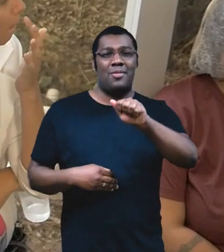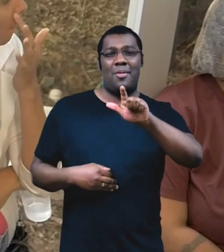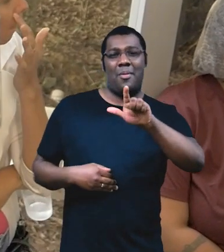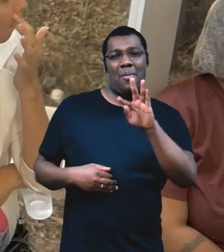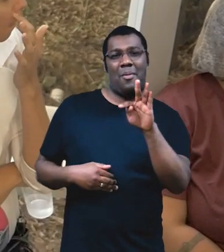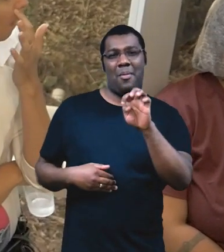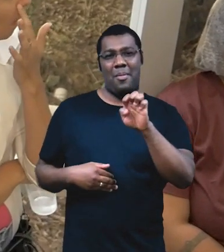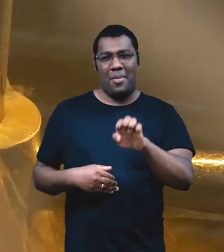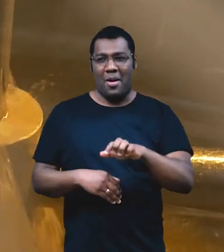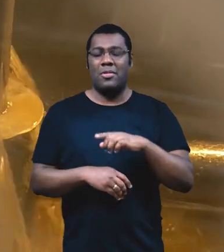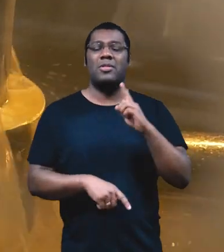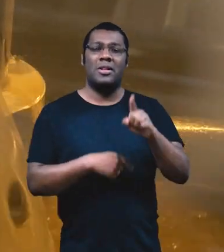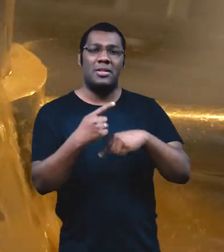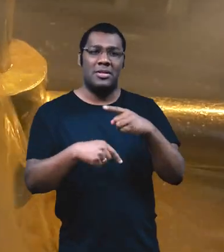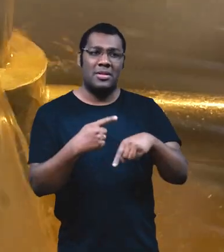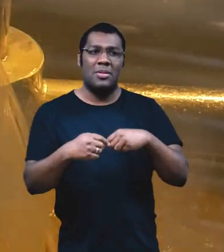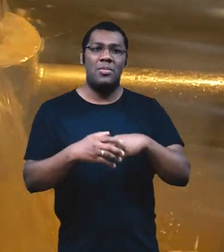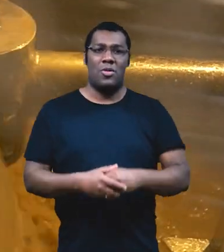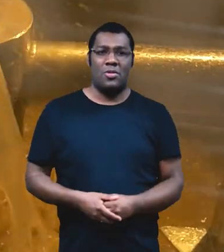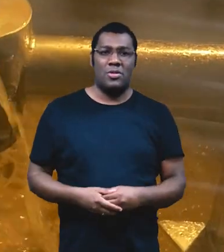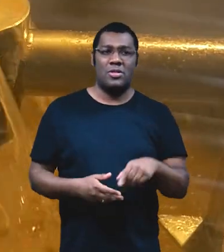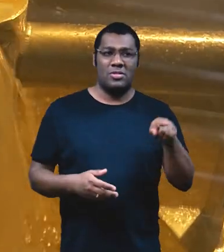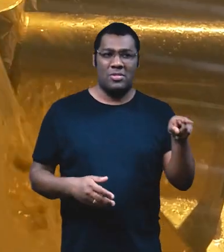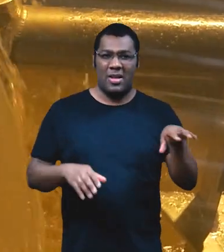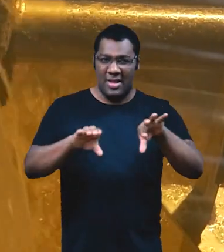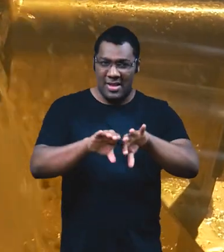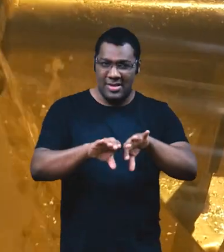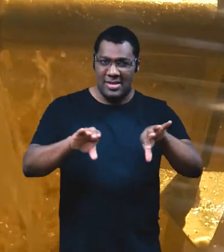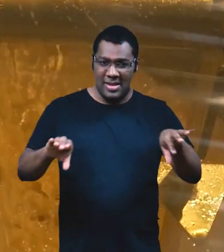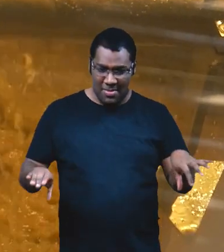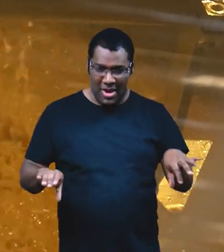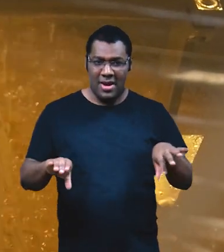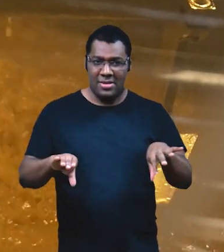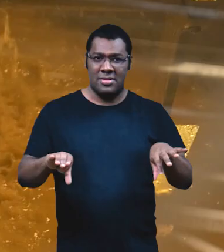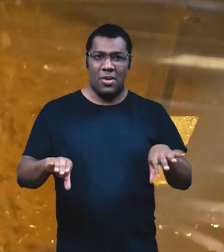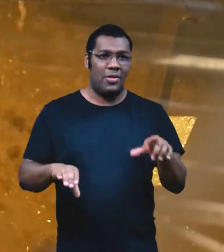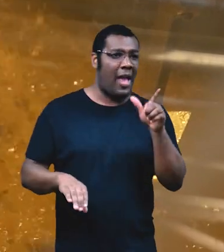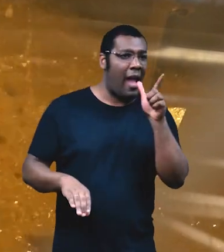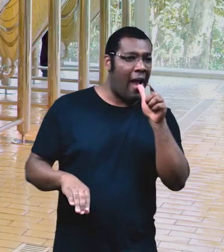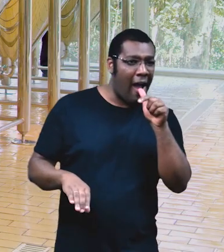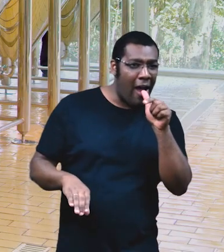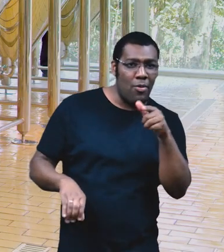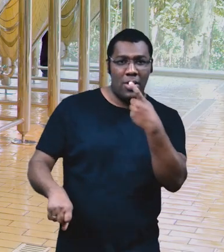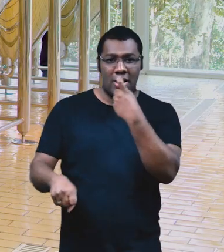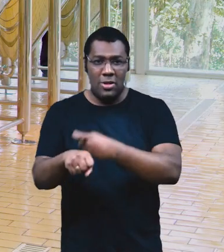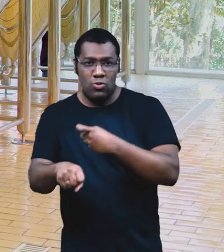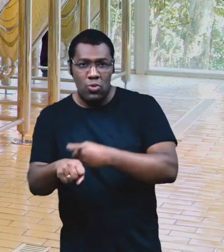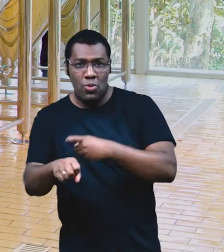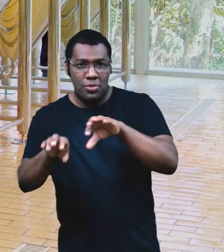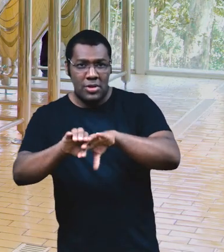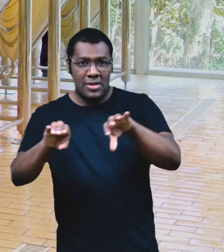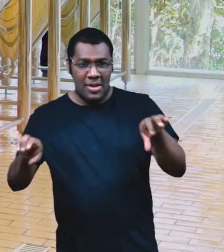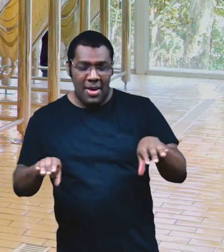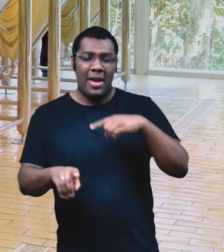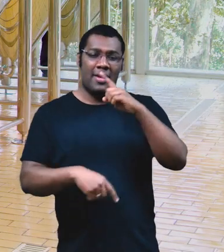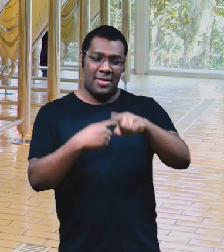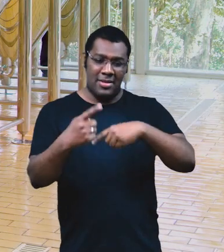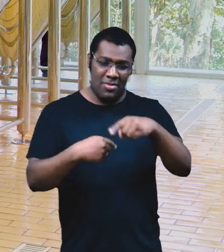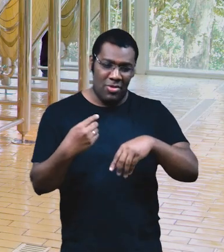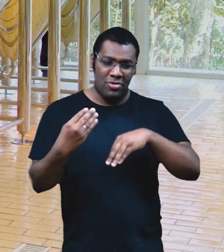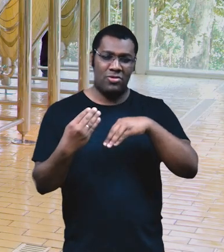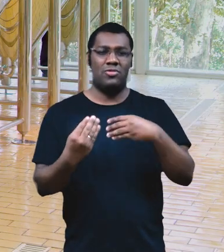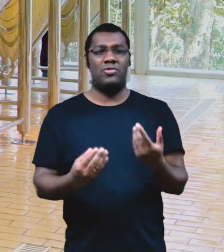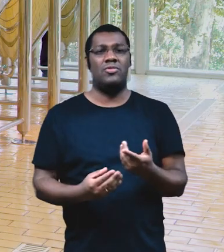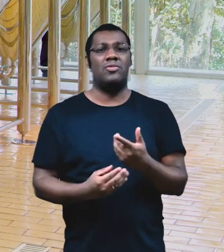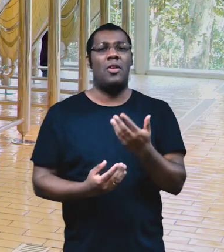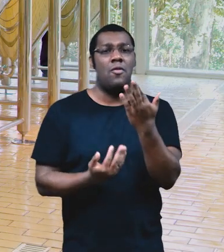você vai fazer a separação entre o bagaço e o mosto, que é a parte líquida. E esse mosto vai ser fervido para você